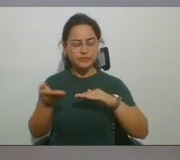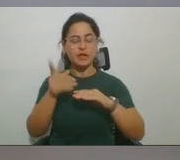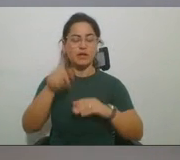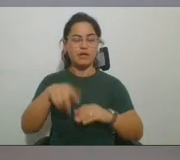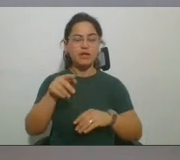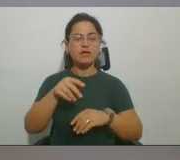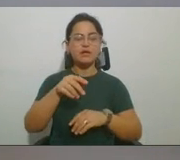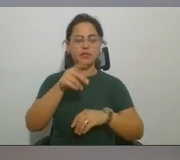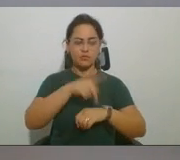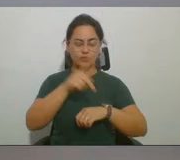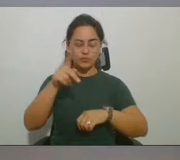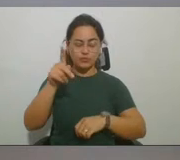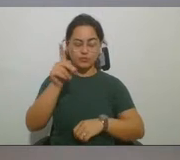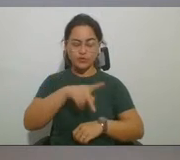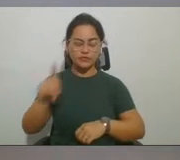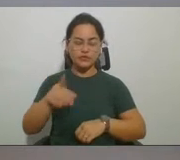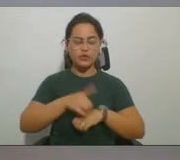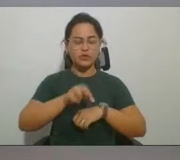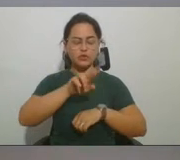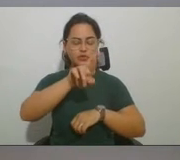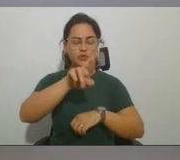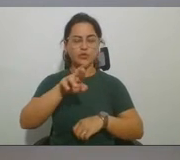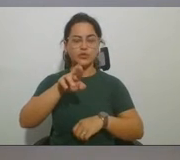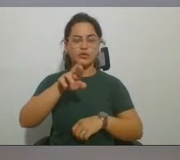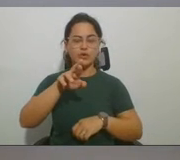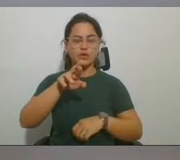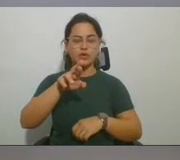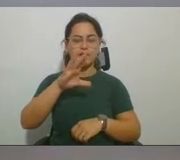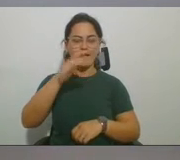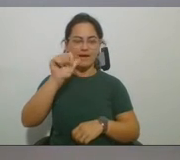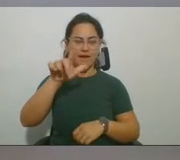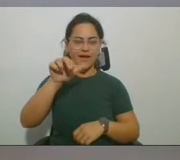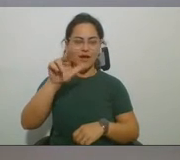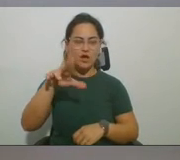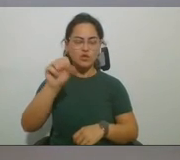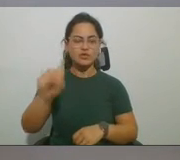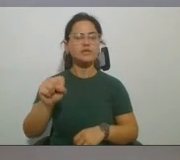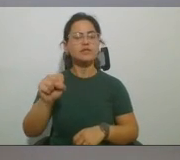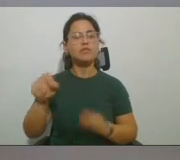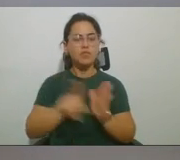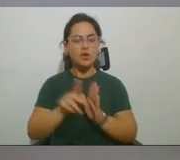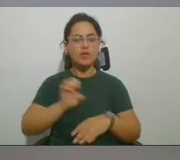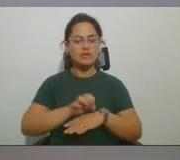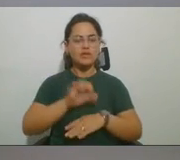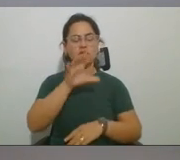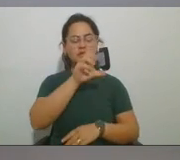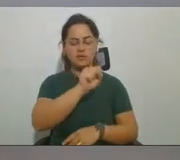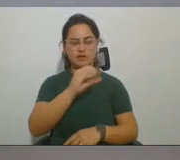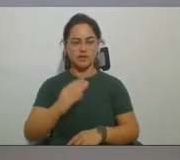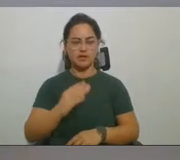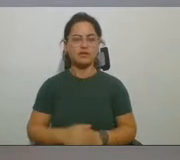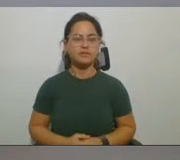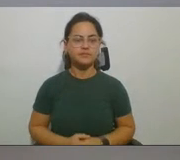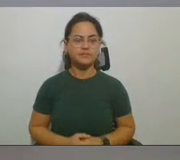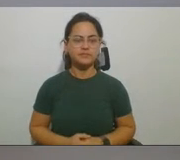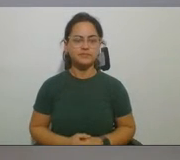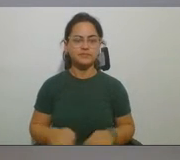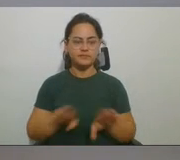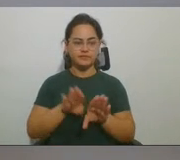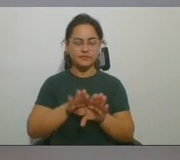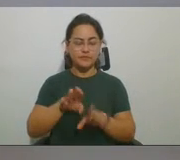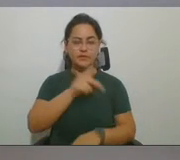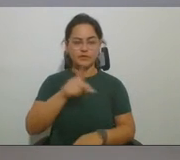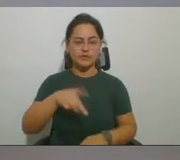doutora Gláucia de Oliveira Assis, da Universidade do Estado de Santa Catarina, da professora Maria